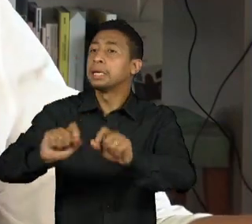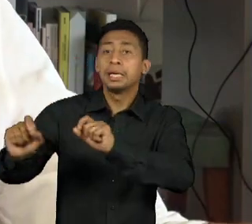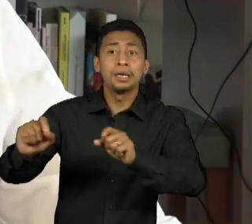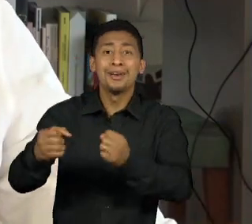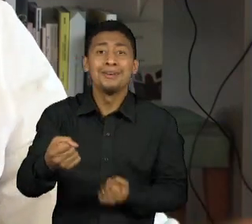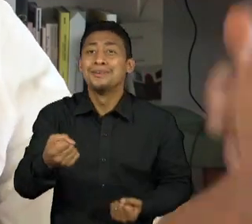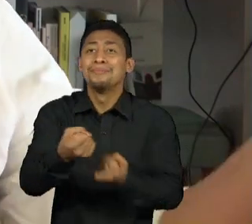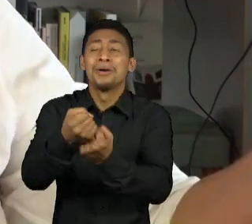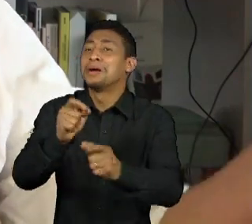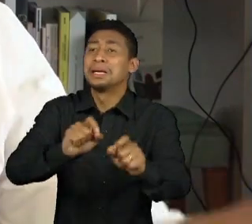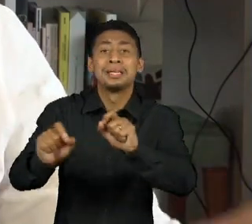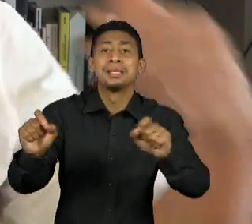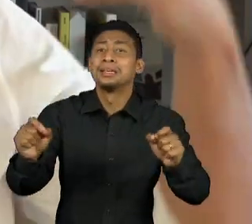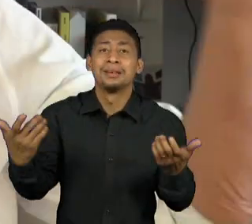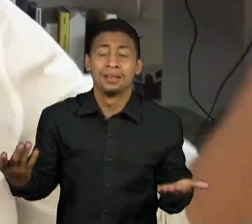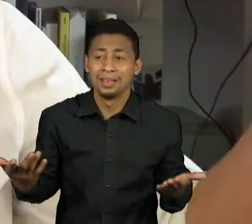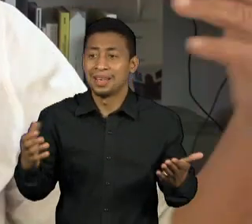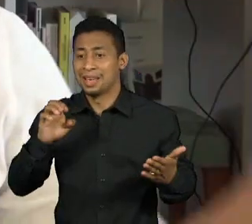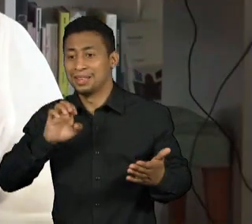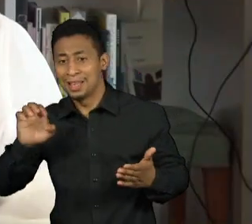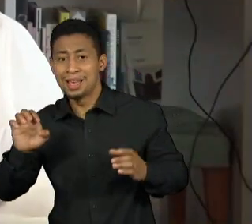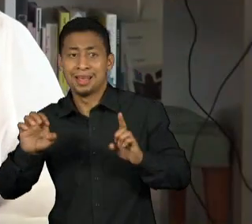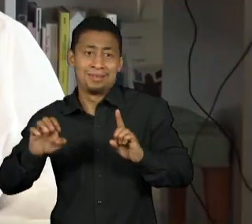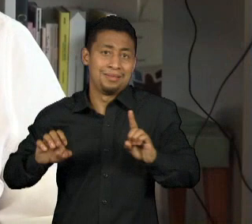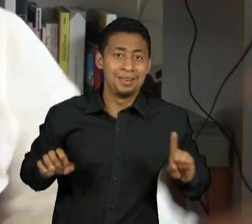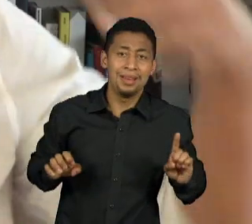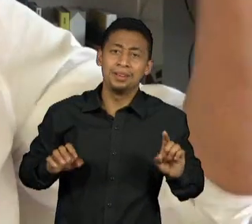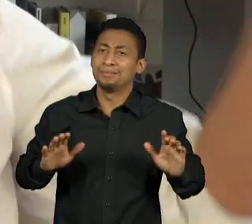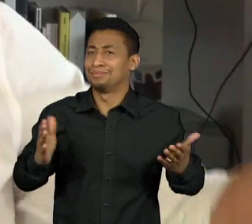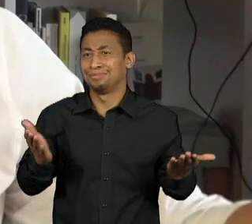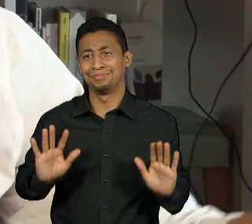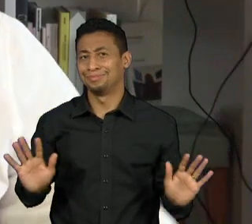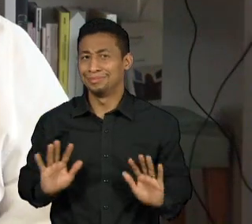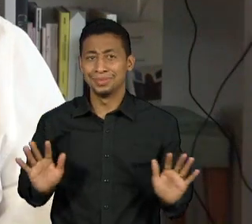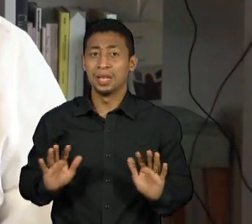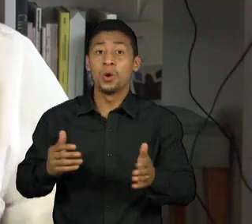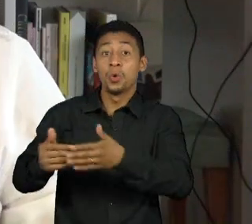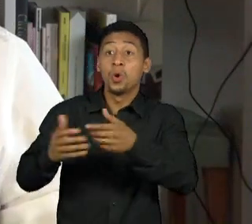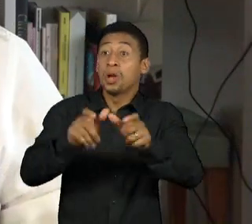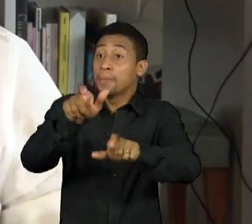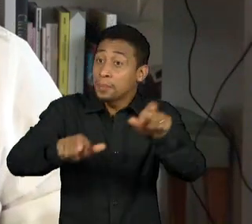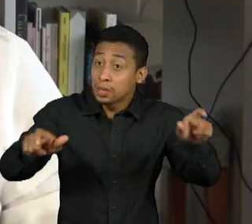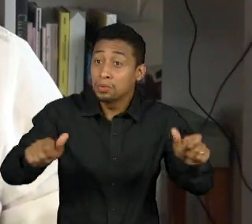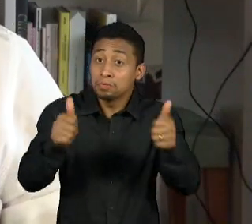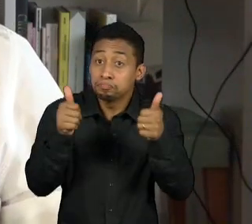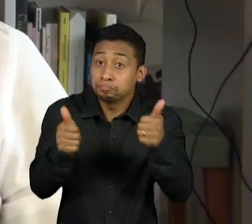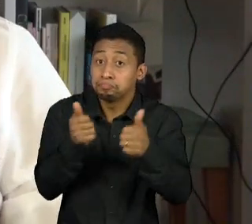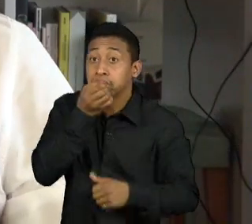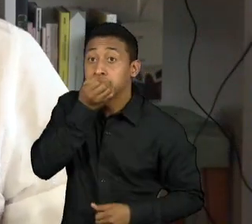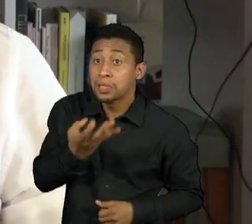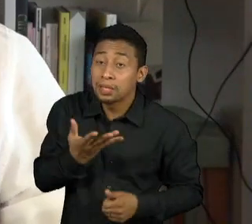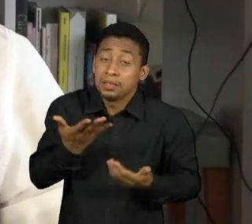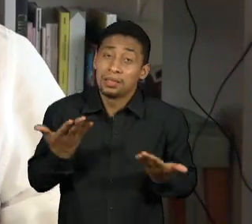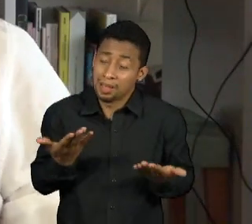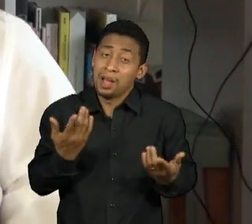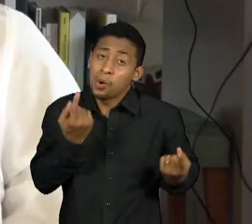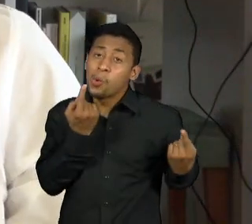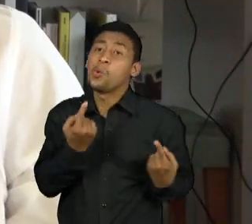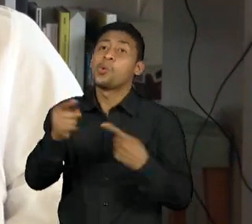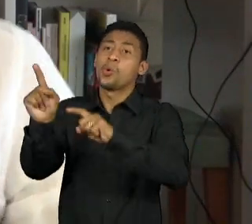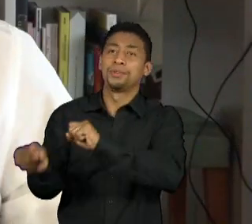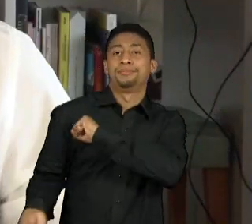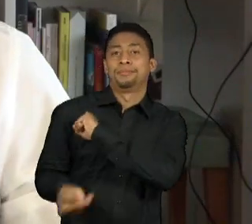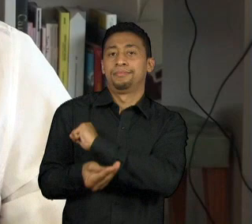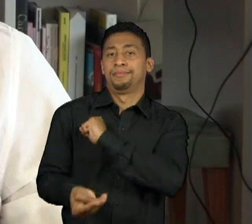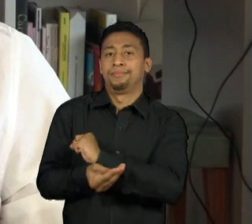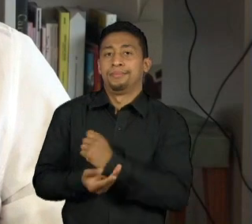Ninguém é a favor da corrupção, nem esquerda nem direita, qualquer homem de bem, e existe eles em todos os campos políticos, é contra a corrupção. Só que a